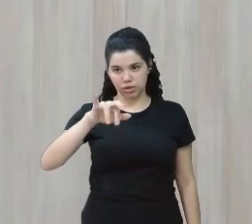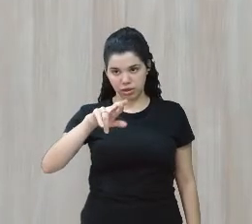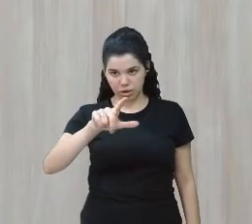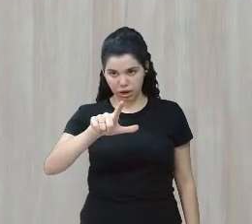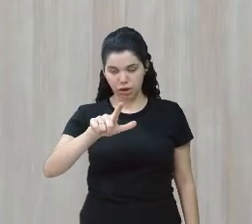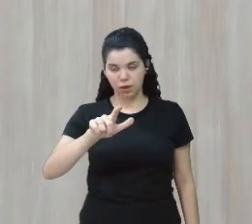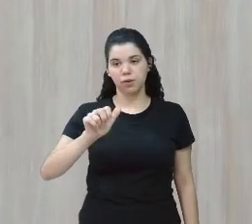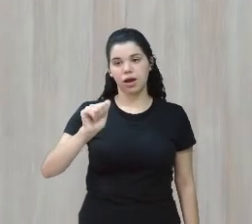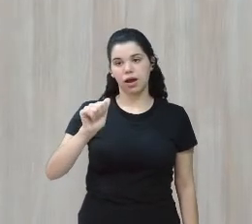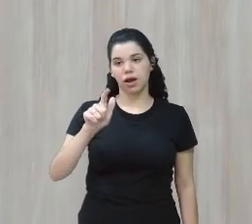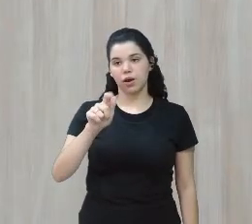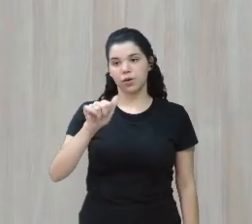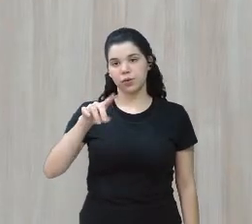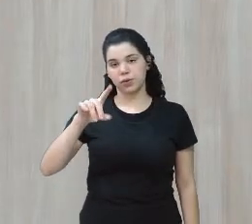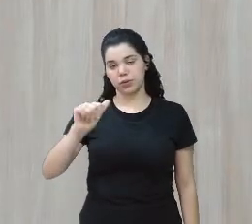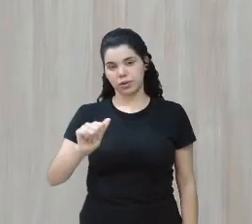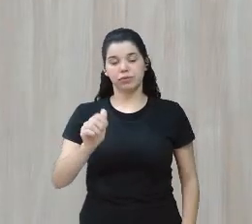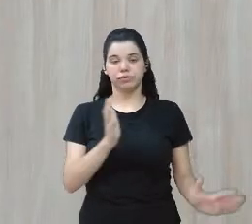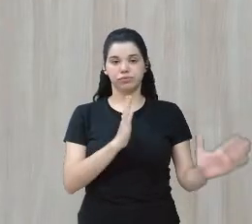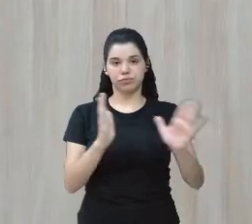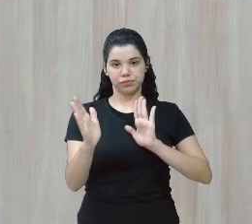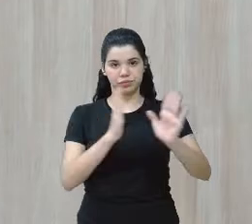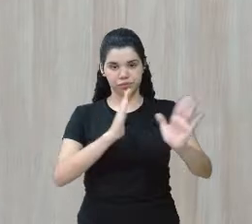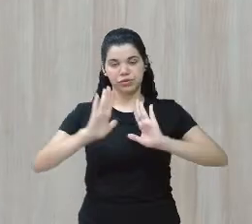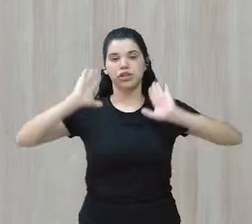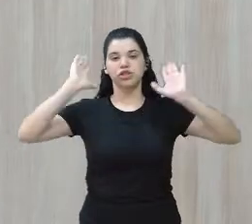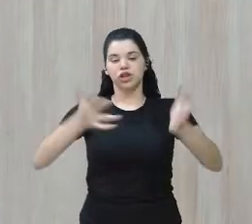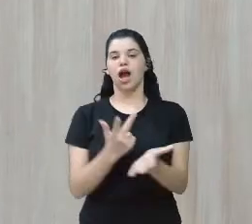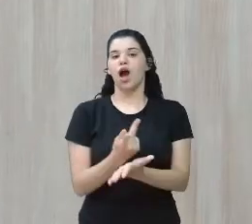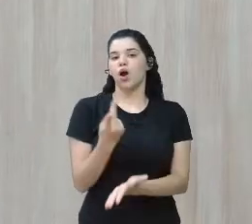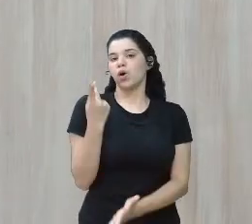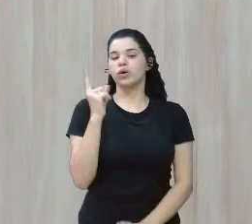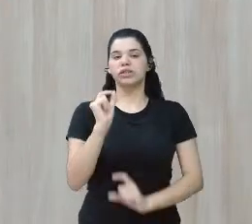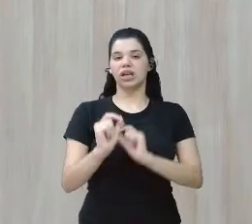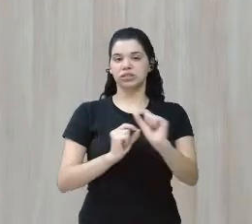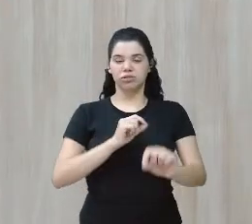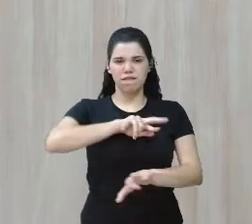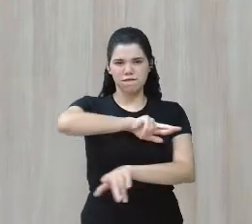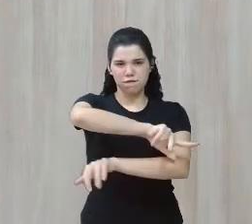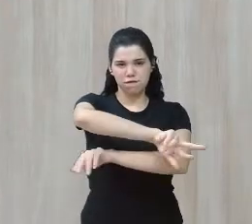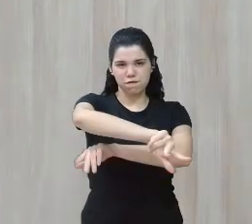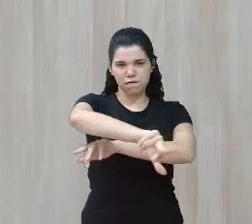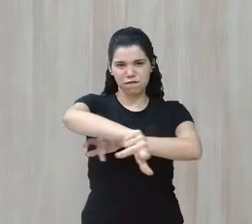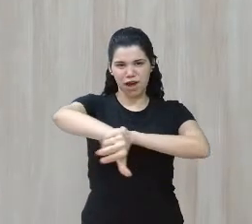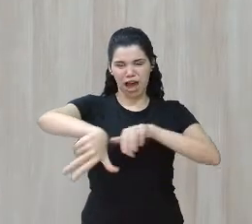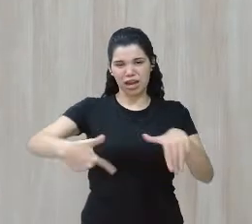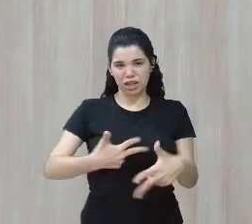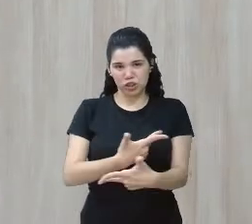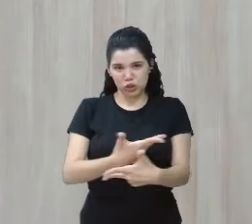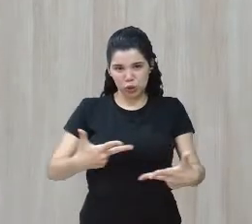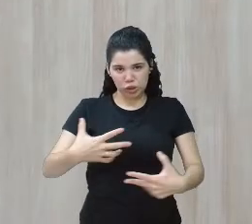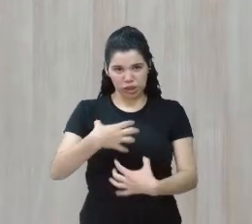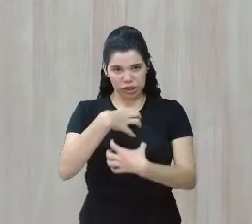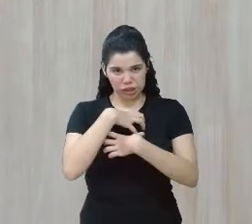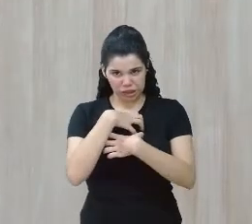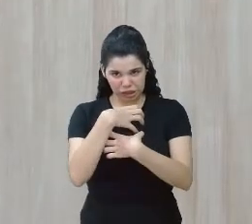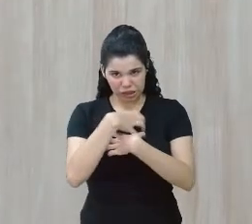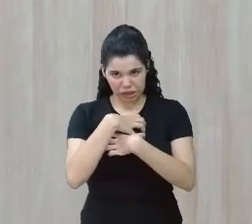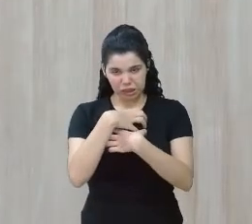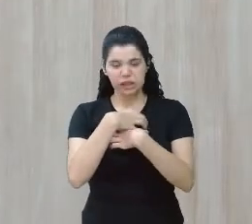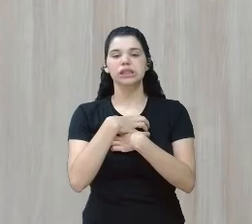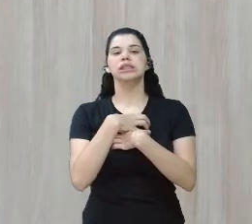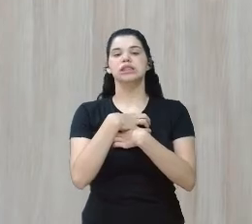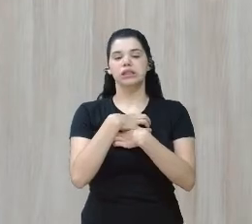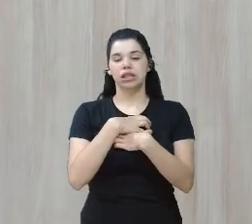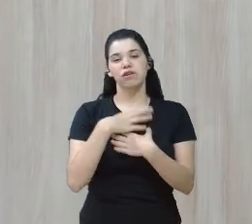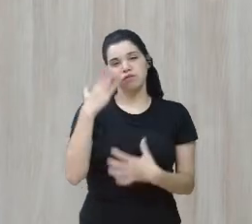aguda. Então, nessa fase já vai acontecendo um conjunto de manifestações clínicas e que essas